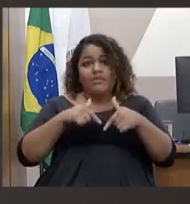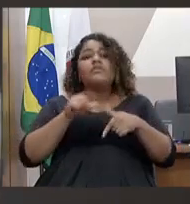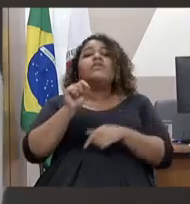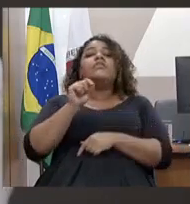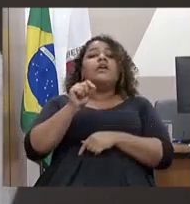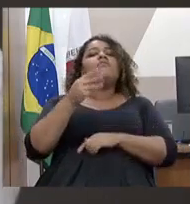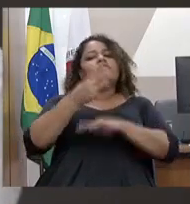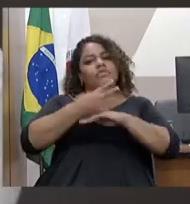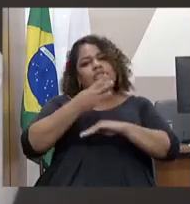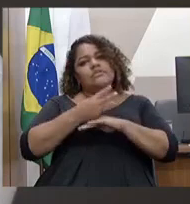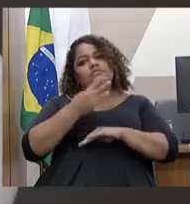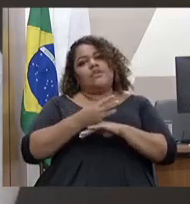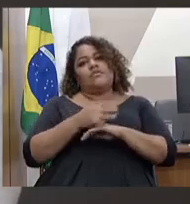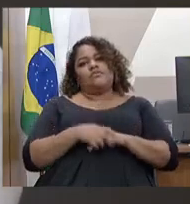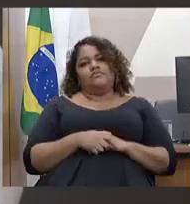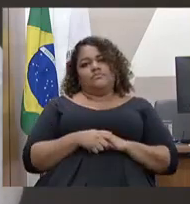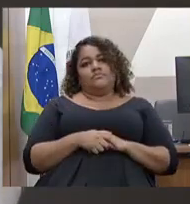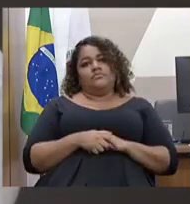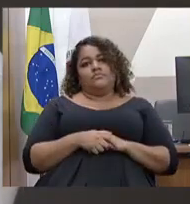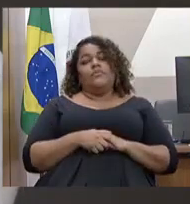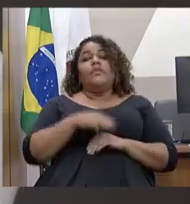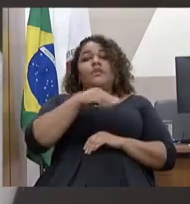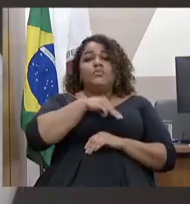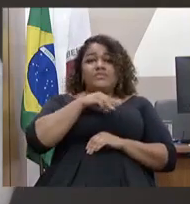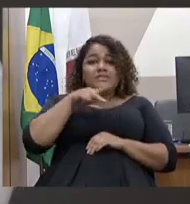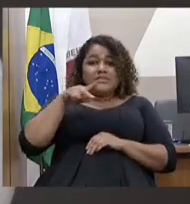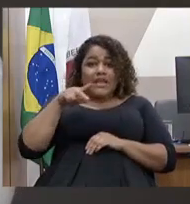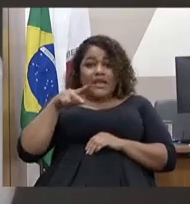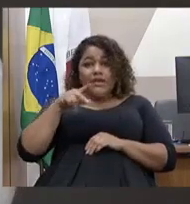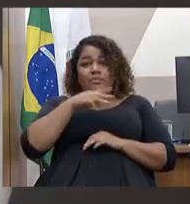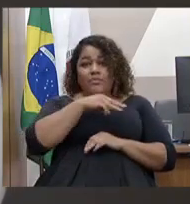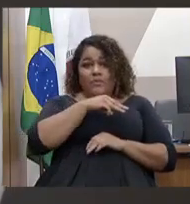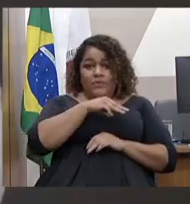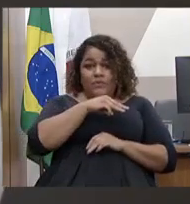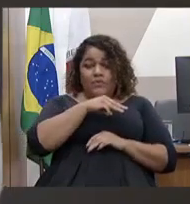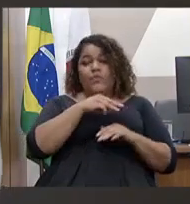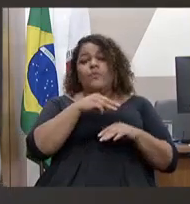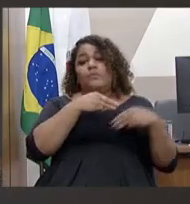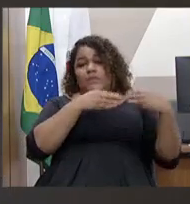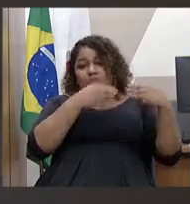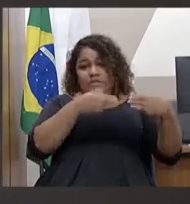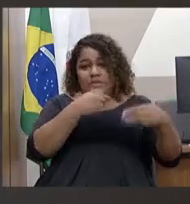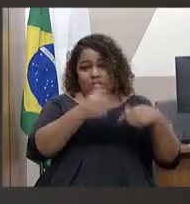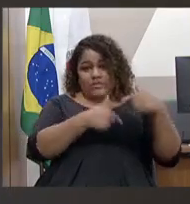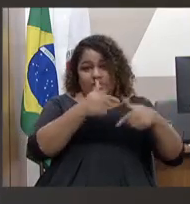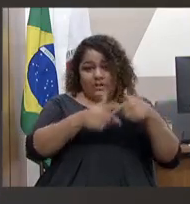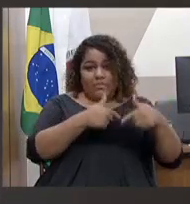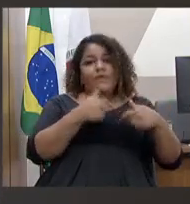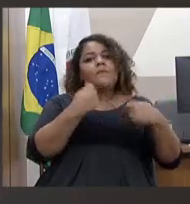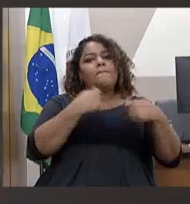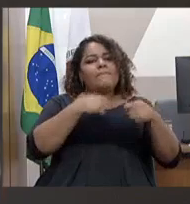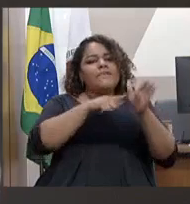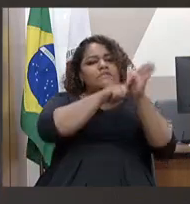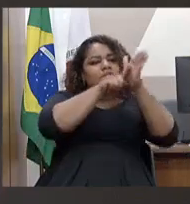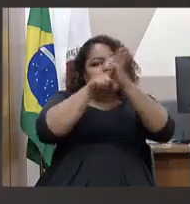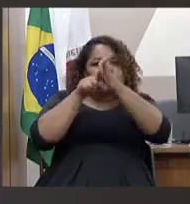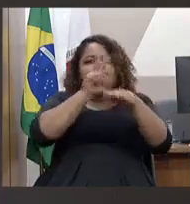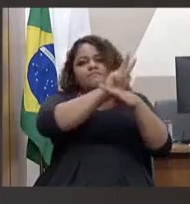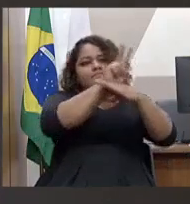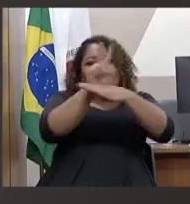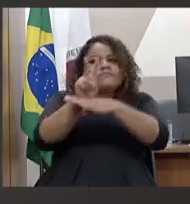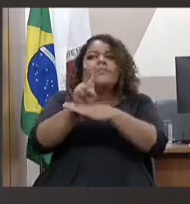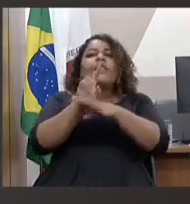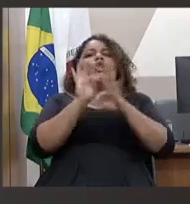e o ministério do trabalho meu amigo precisa fazer uma fiscalização em todos os setores na prefeitura para ver a real